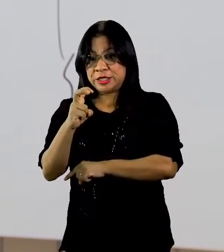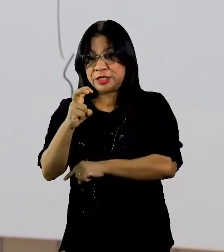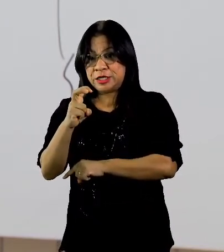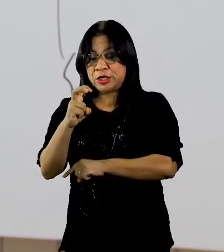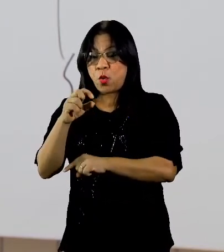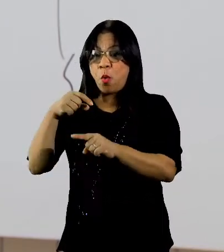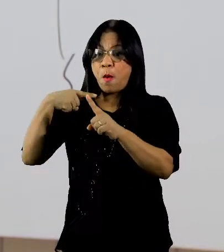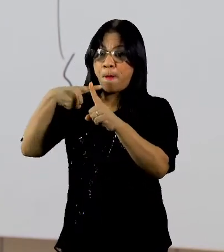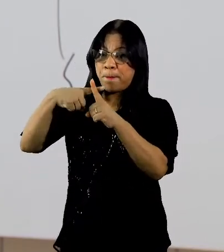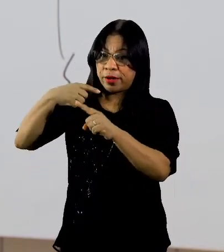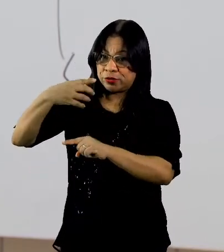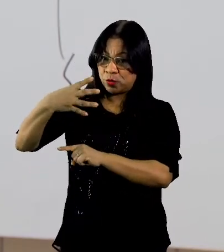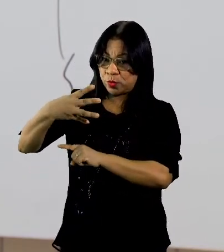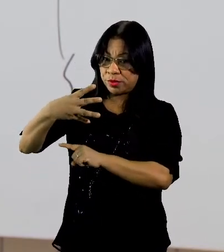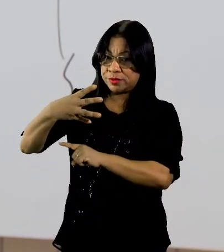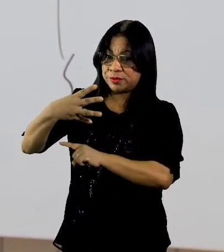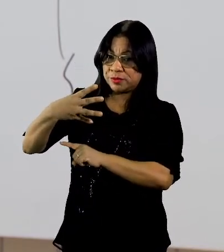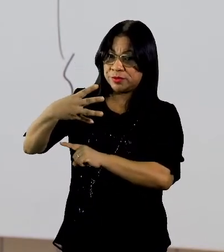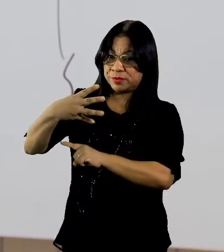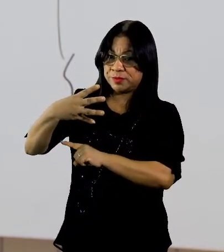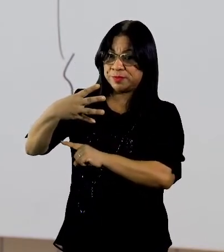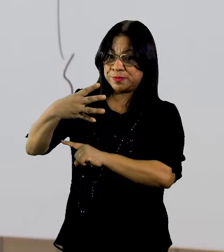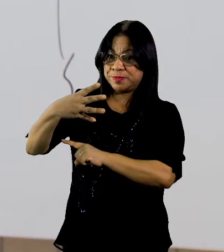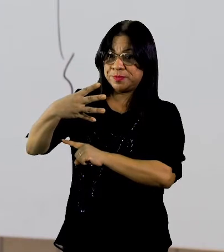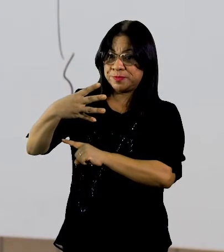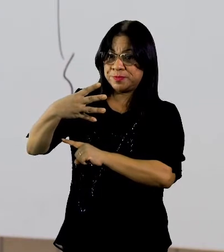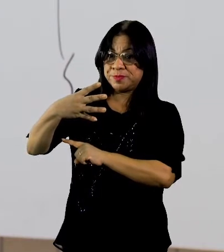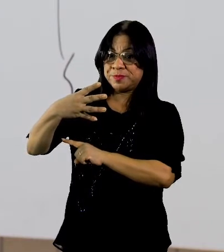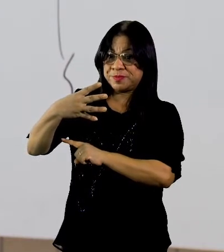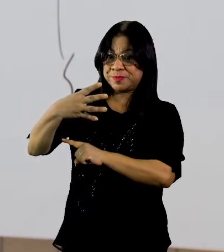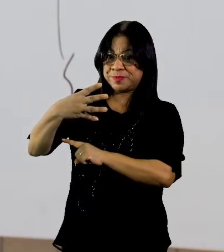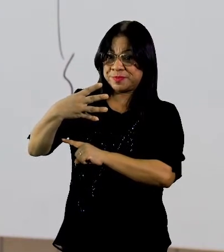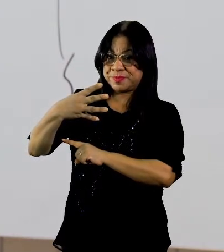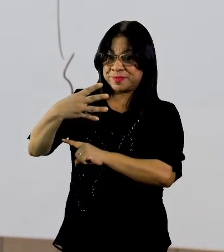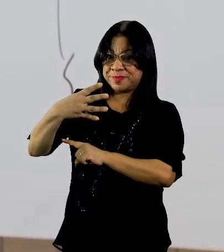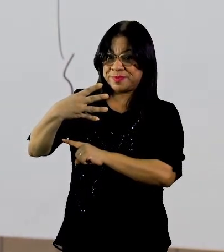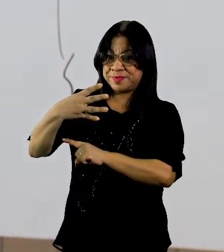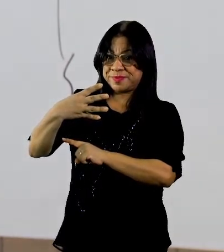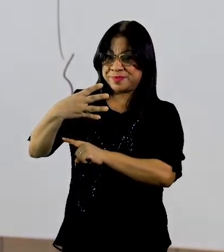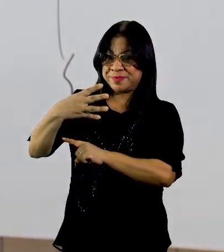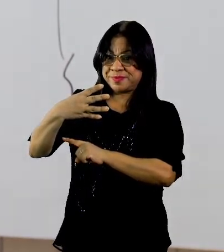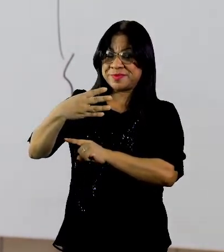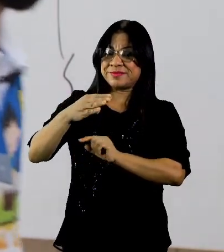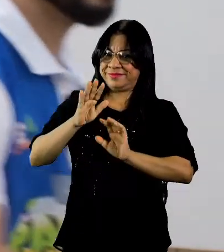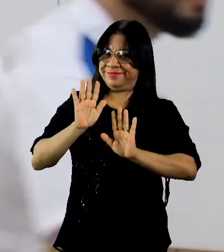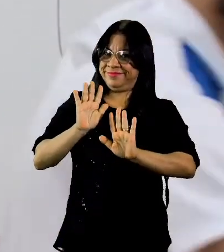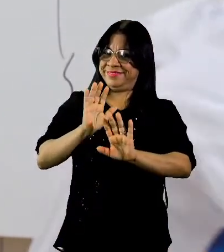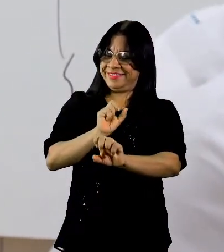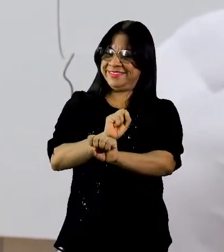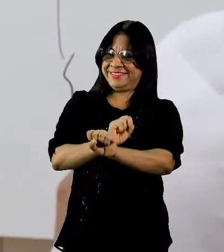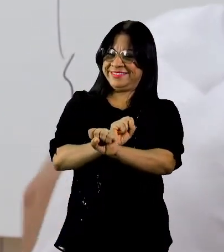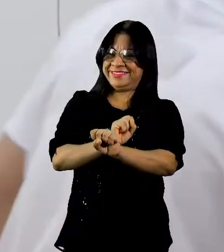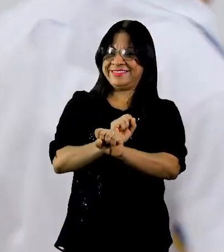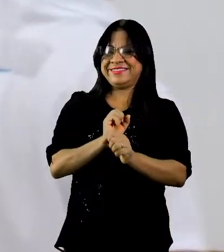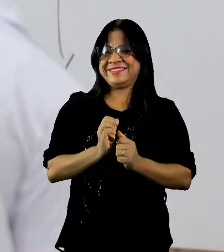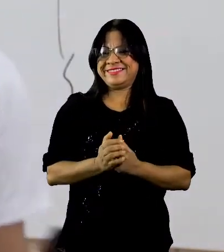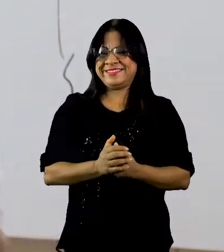mais 4, mais 4. Vou parar e vou voltar um pouquinho aqui.